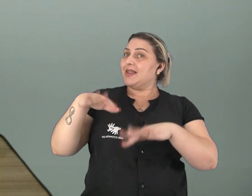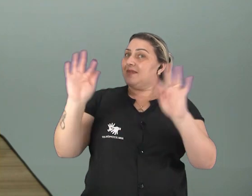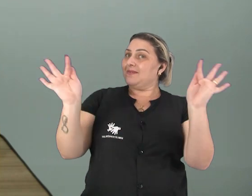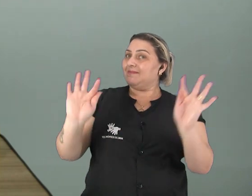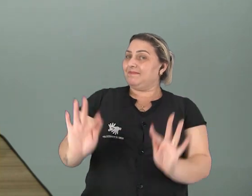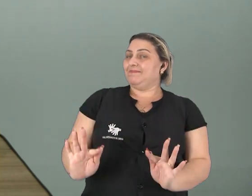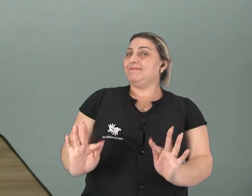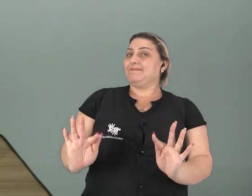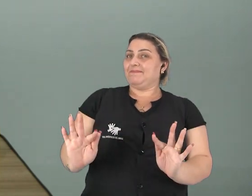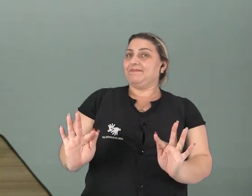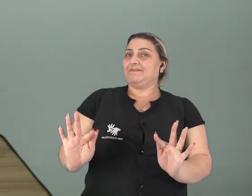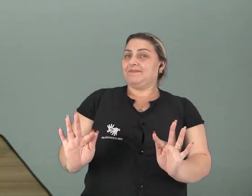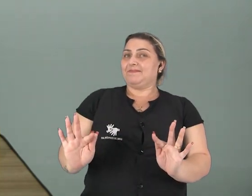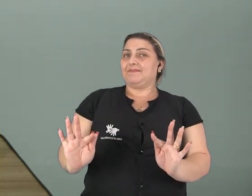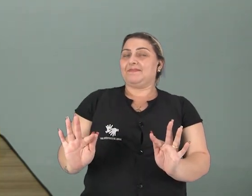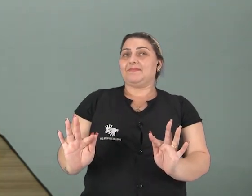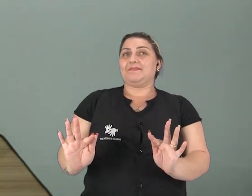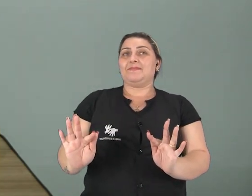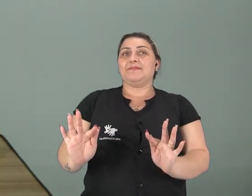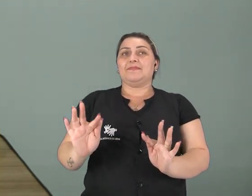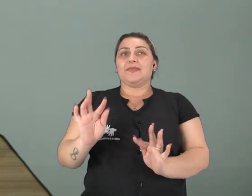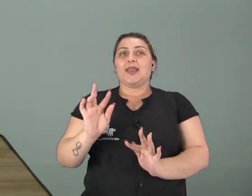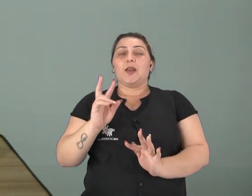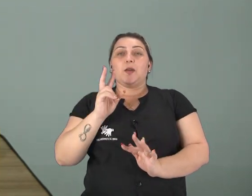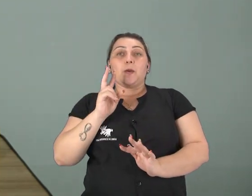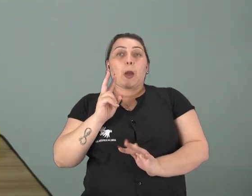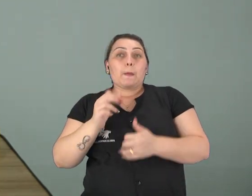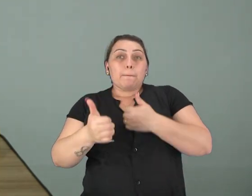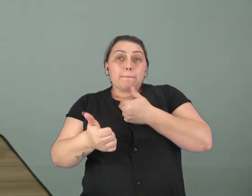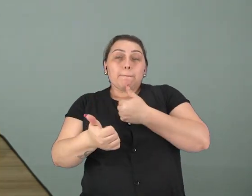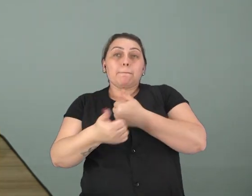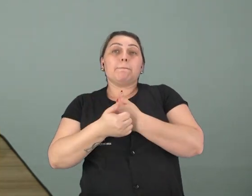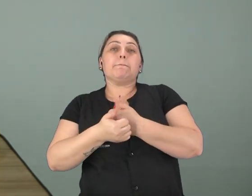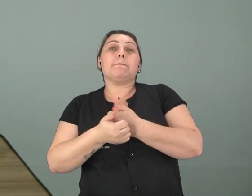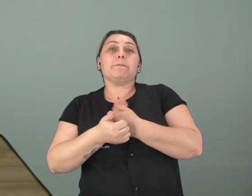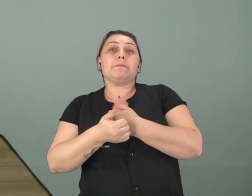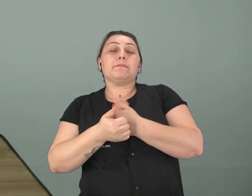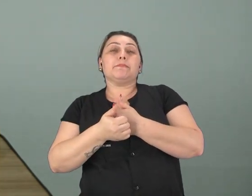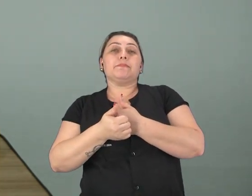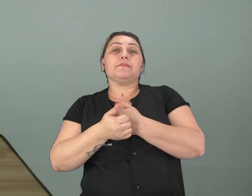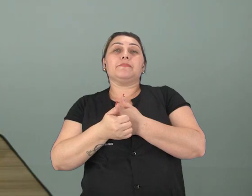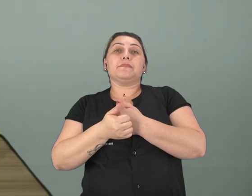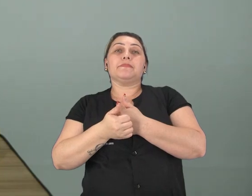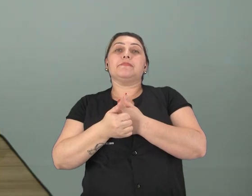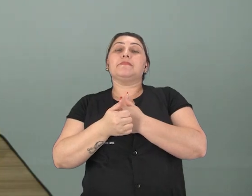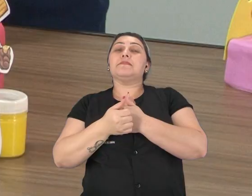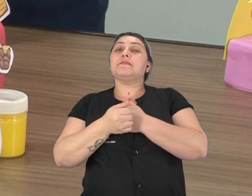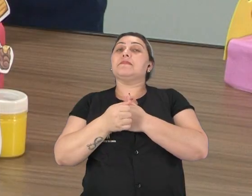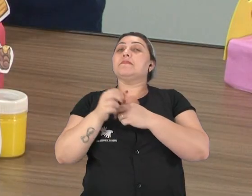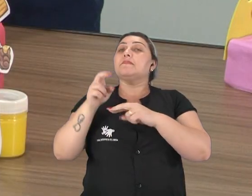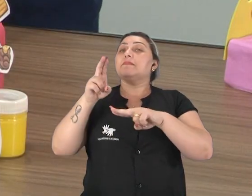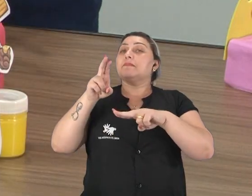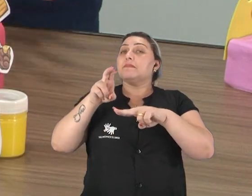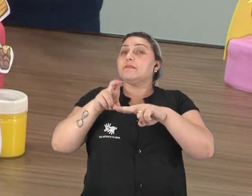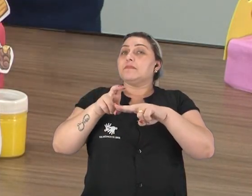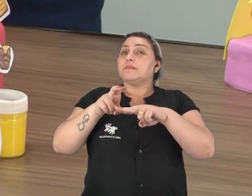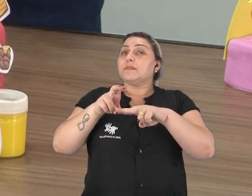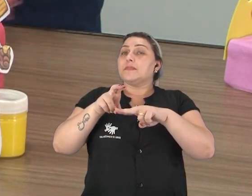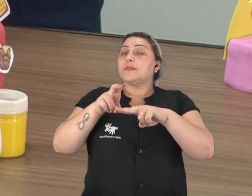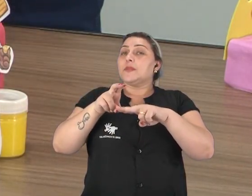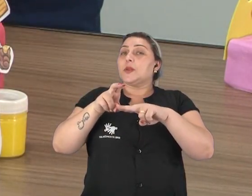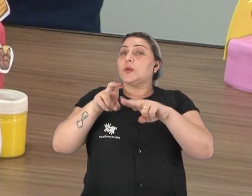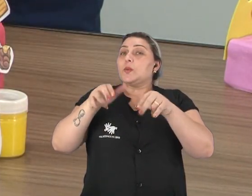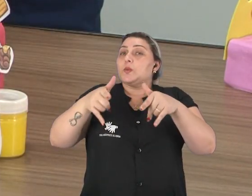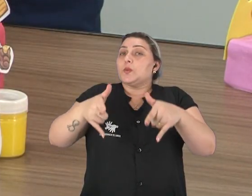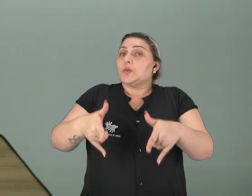ainda mais feliz. E quando a rainha se aproximou da cama, pôde